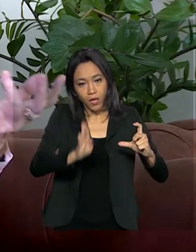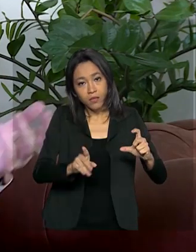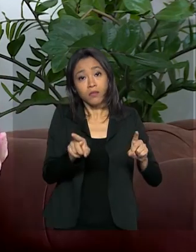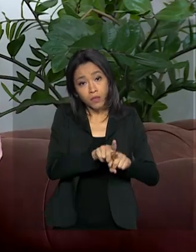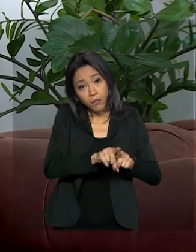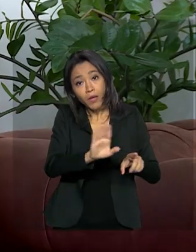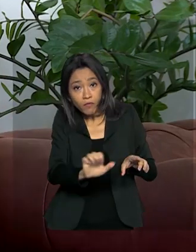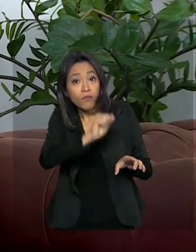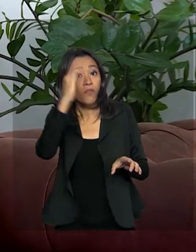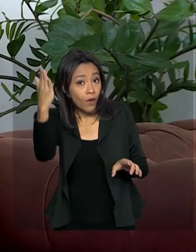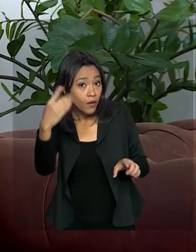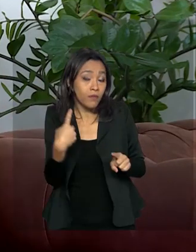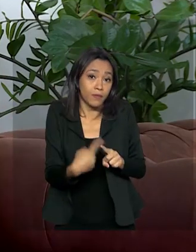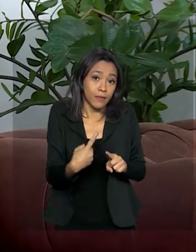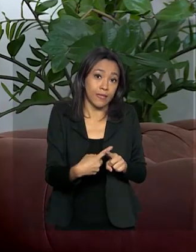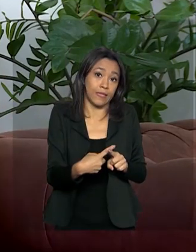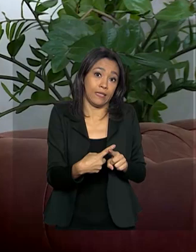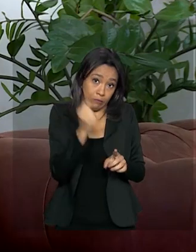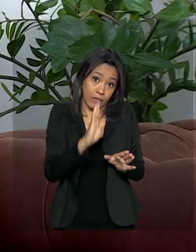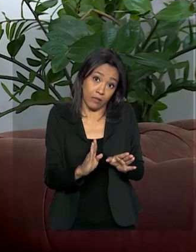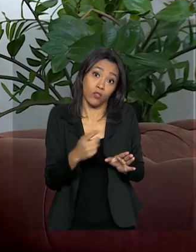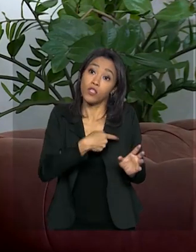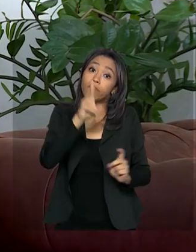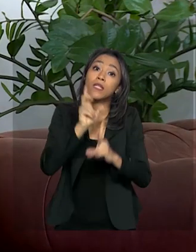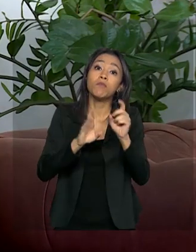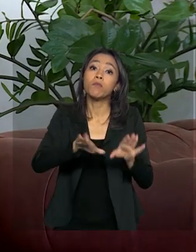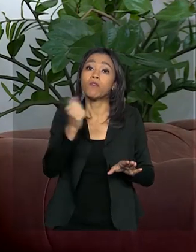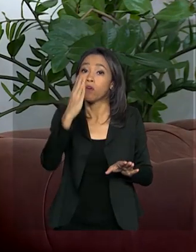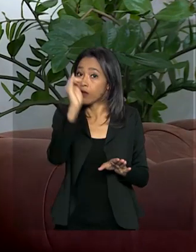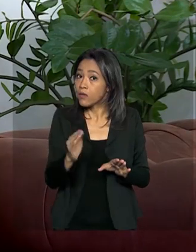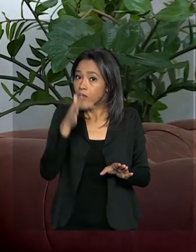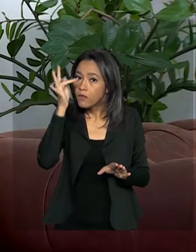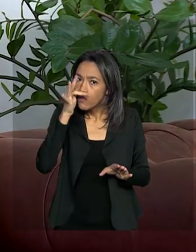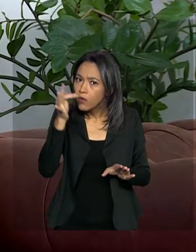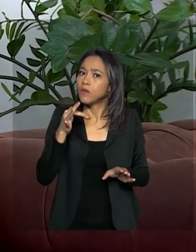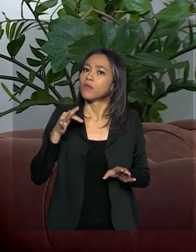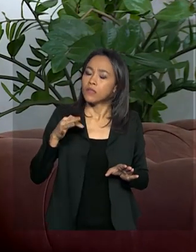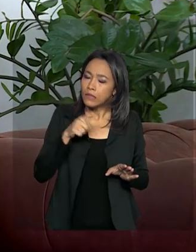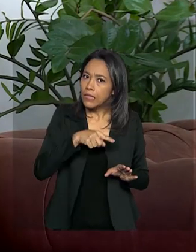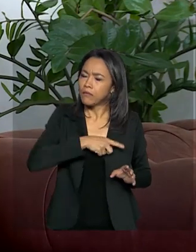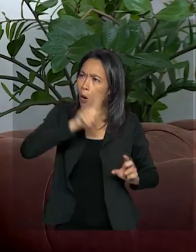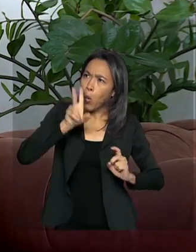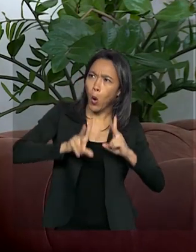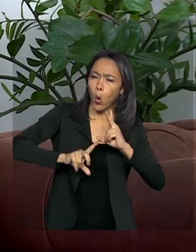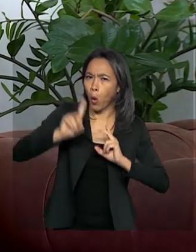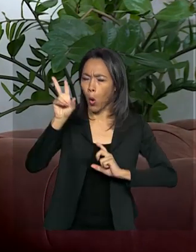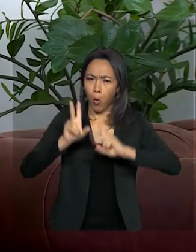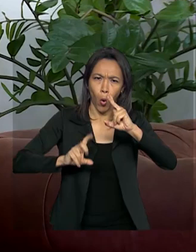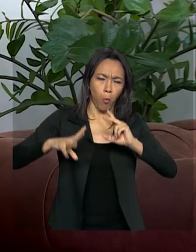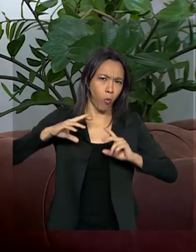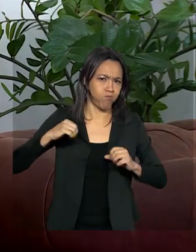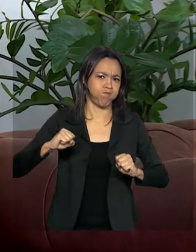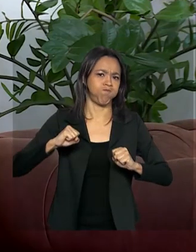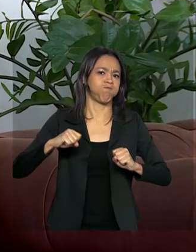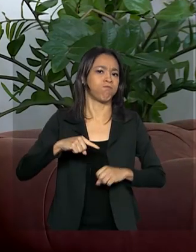na área internacional porque a gente também exporta flores bastante esse setor é exportador então